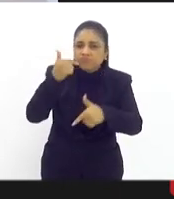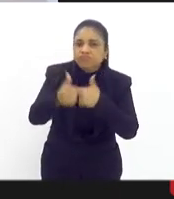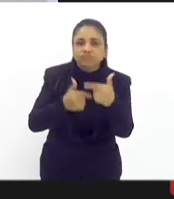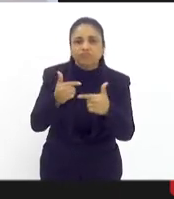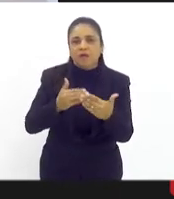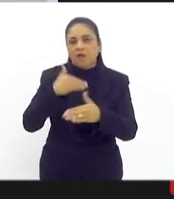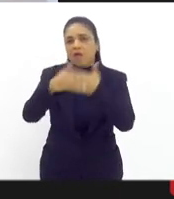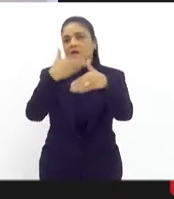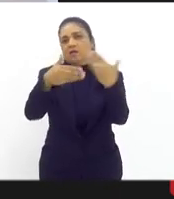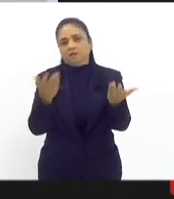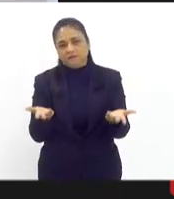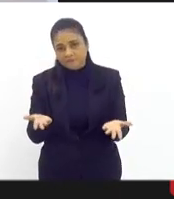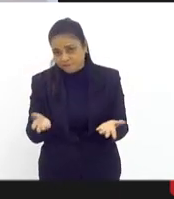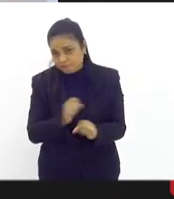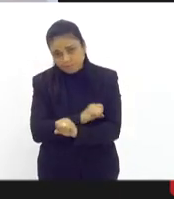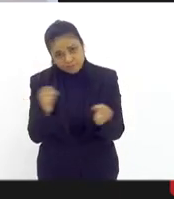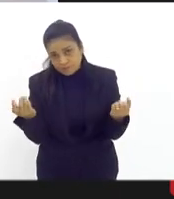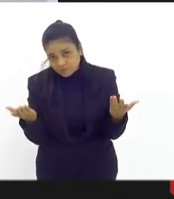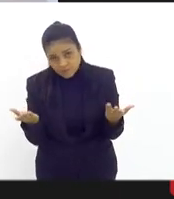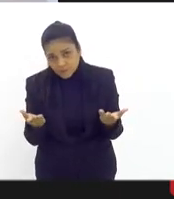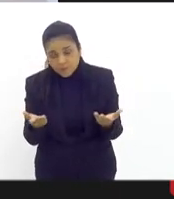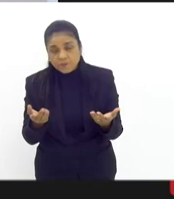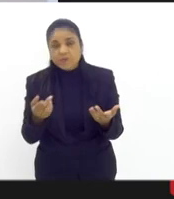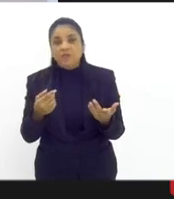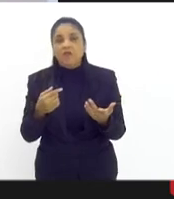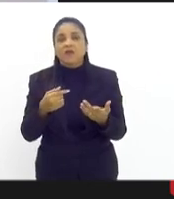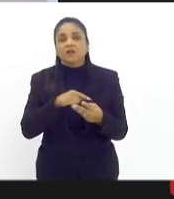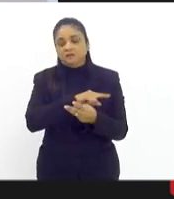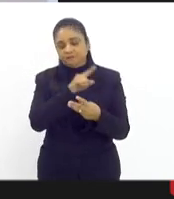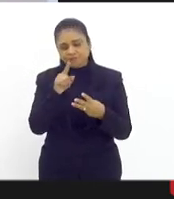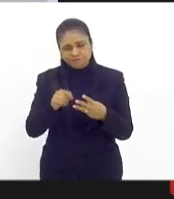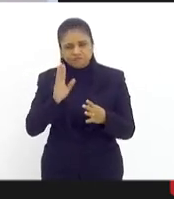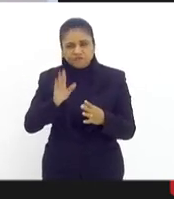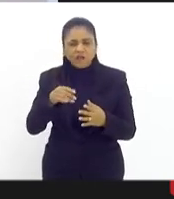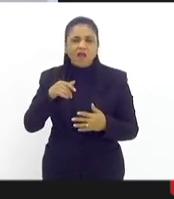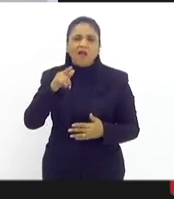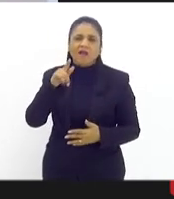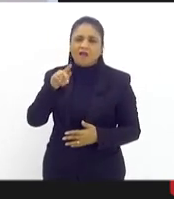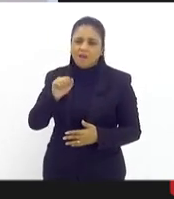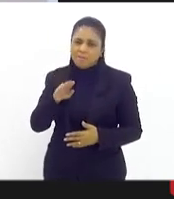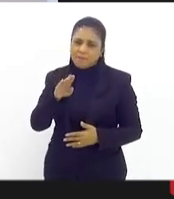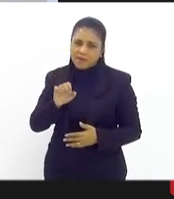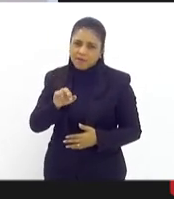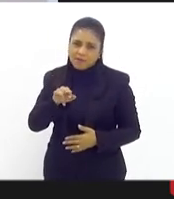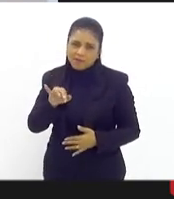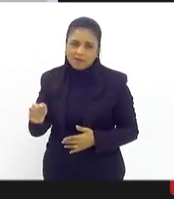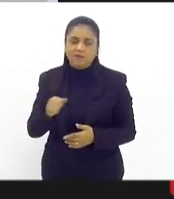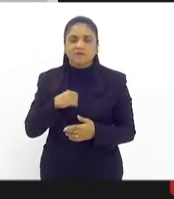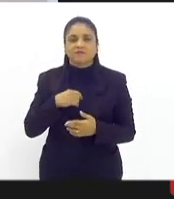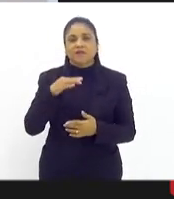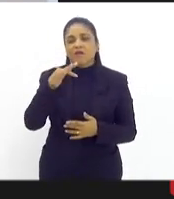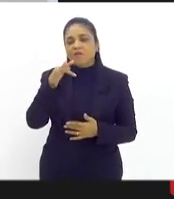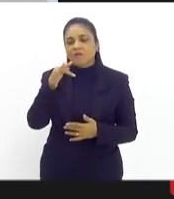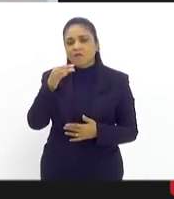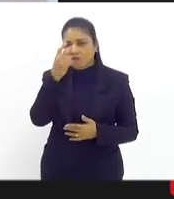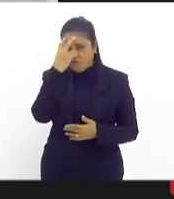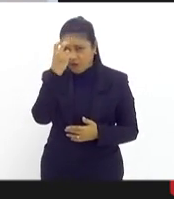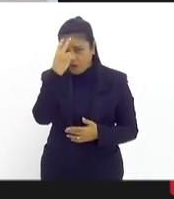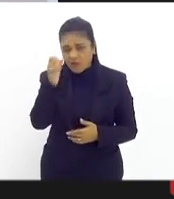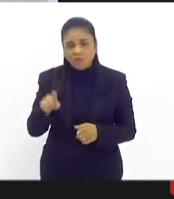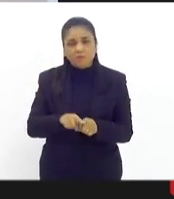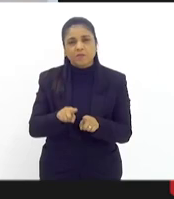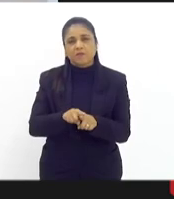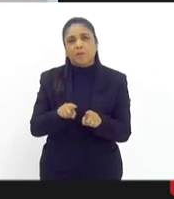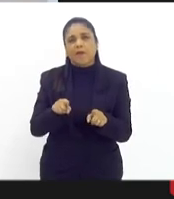de desenvolvimento. Como alguns já falaram, Gabeira, Felipe Neto, o próprio Mink e outros falaram, a